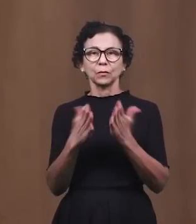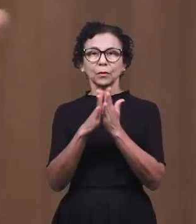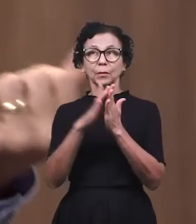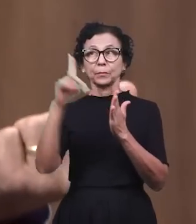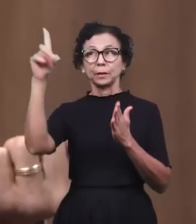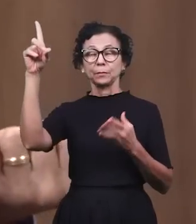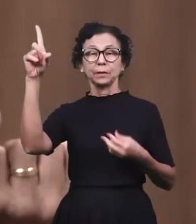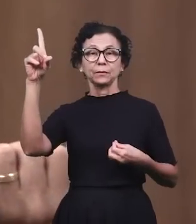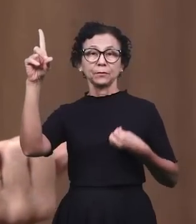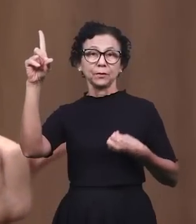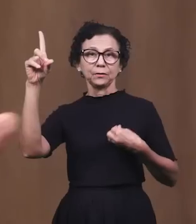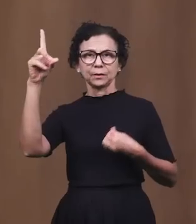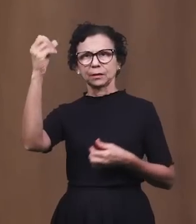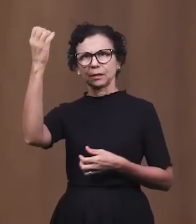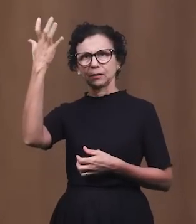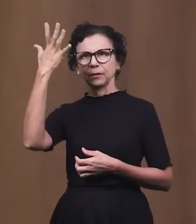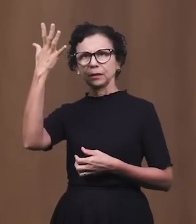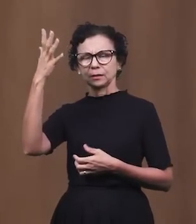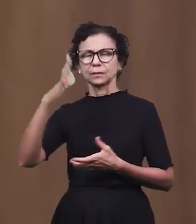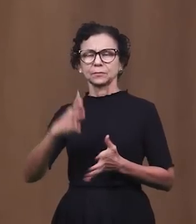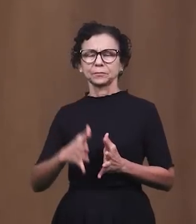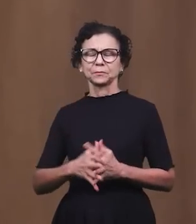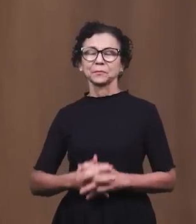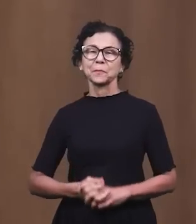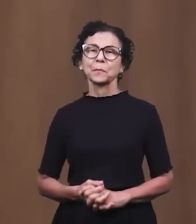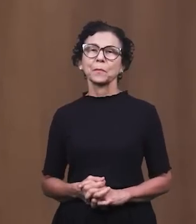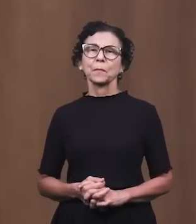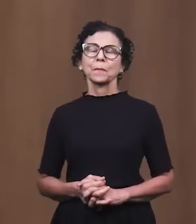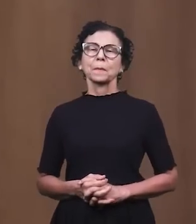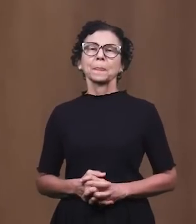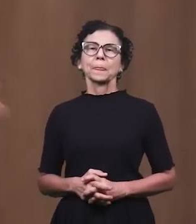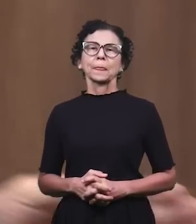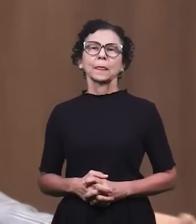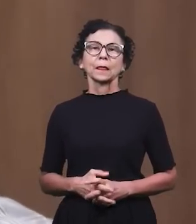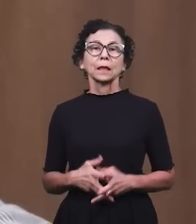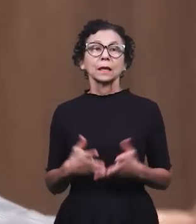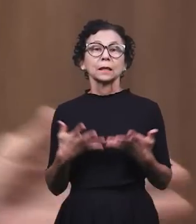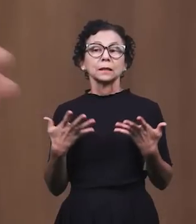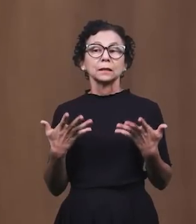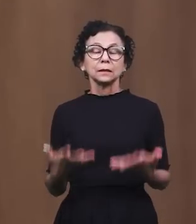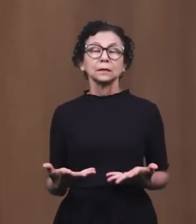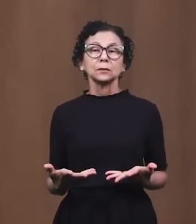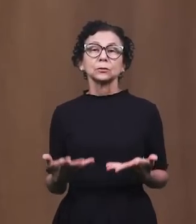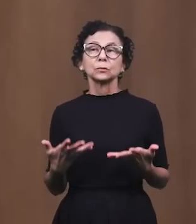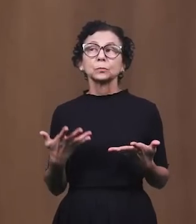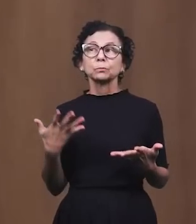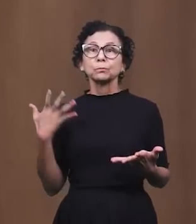A palavra revelada é a palavra viva. Isso foi uma mudança